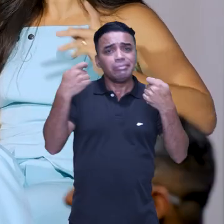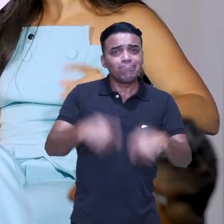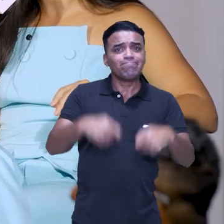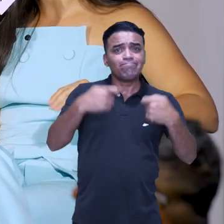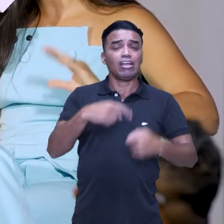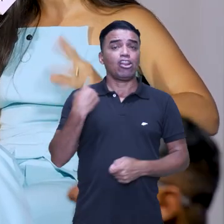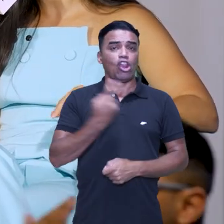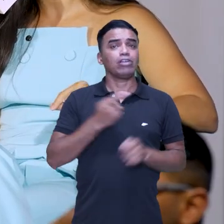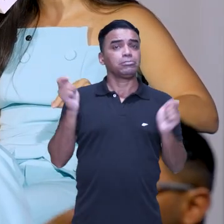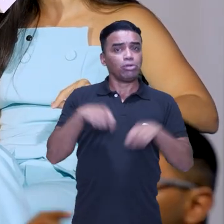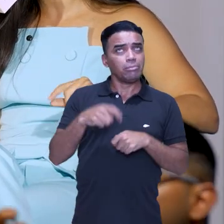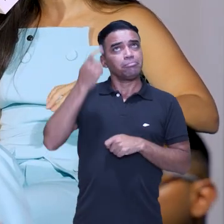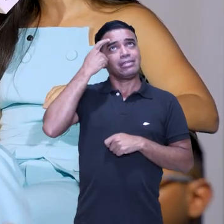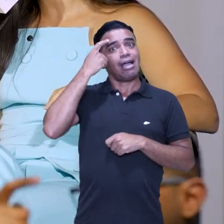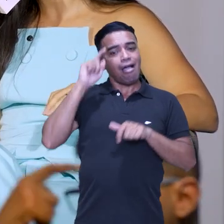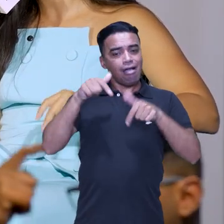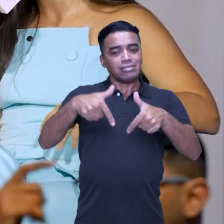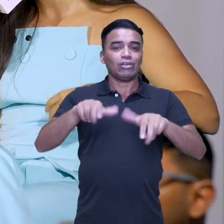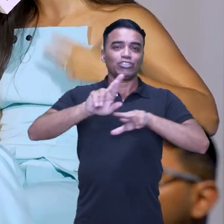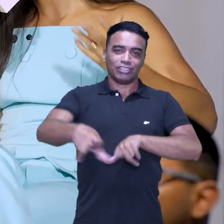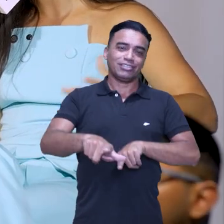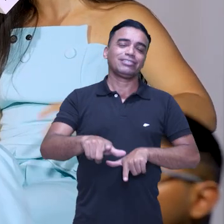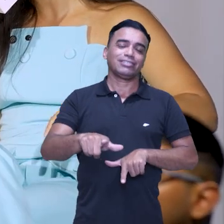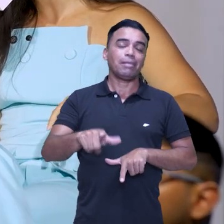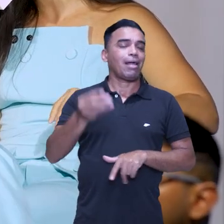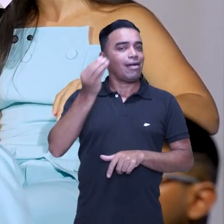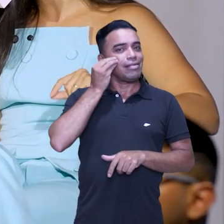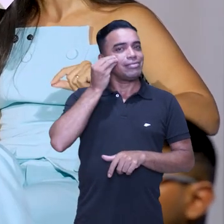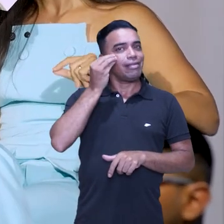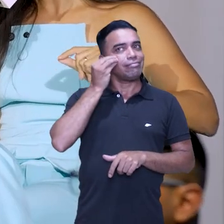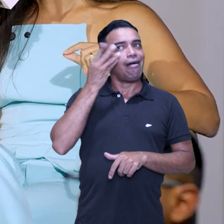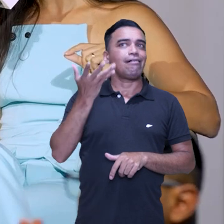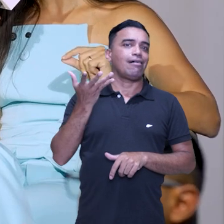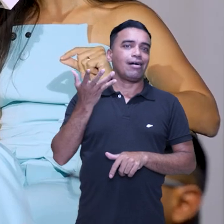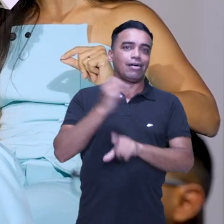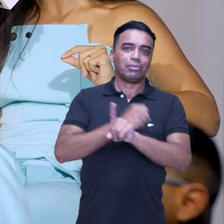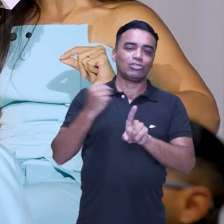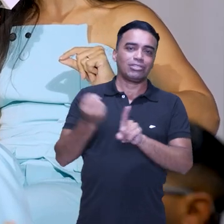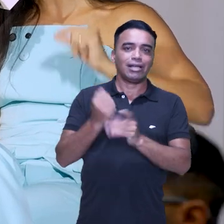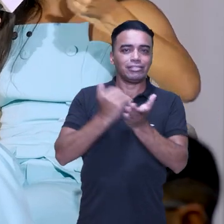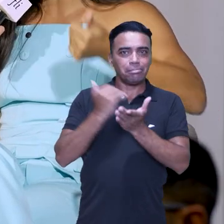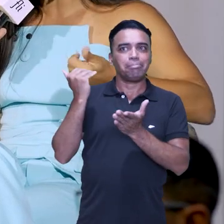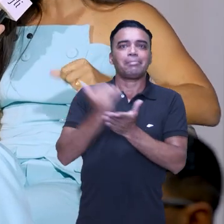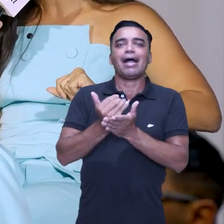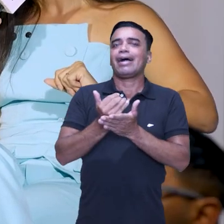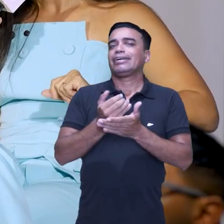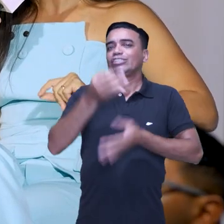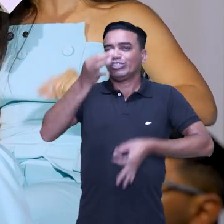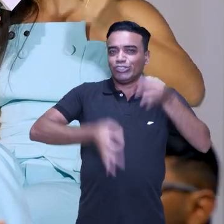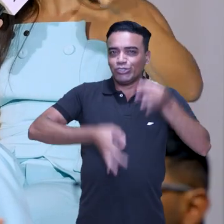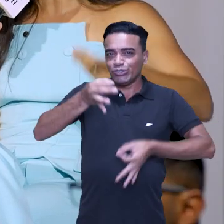que nós podemos pensar e agir de forma diferente, para tentar fazer, então, uma sociedade um pouco mais